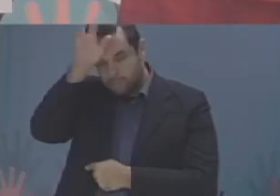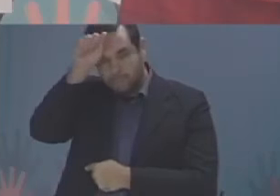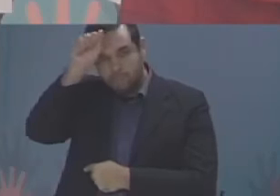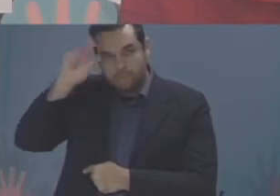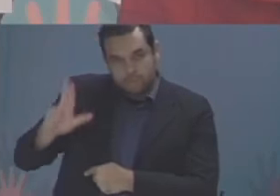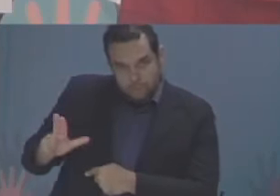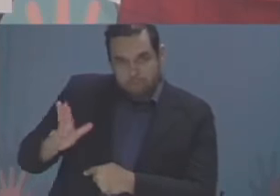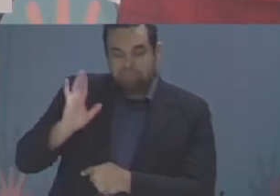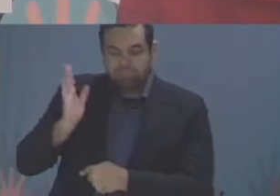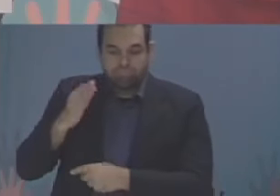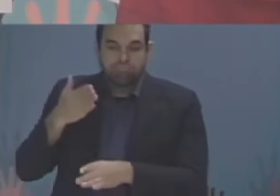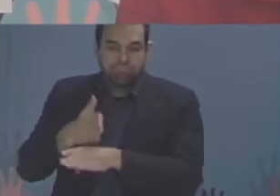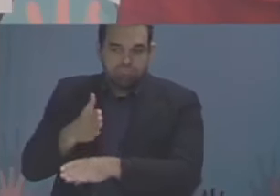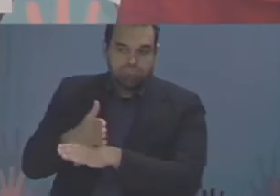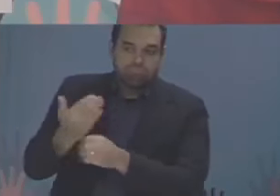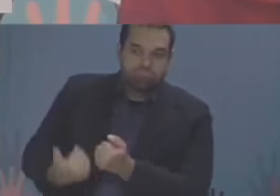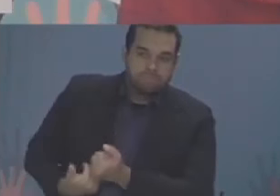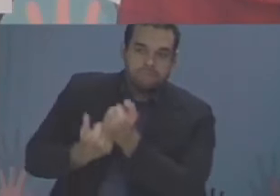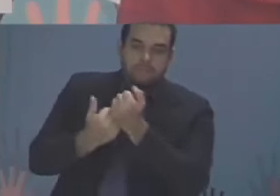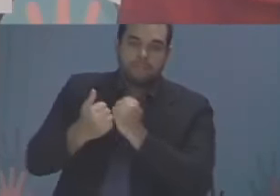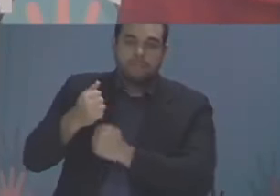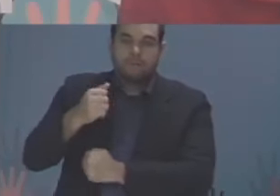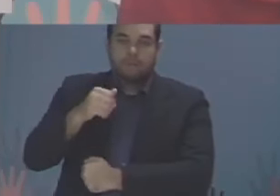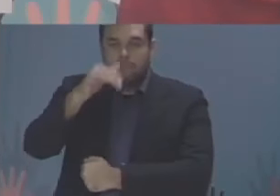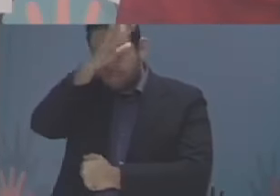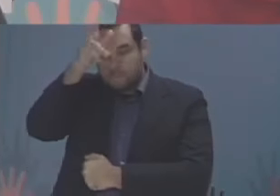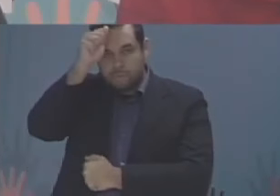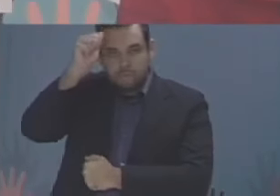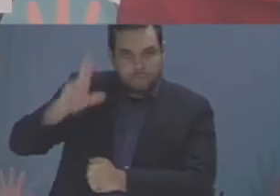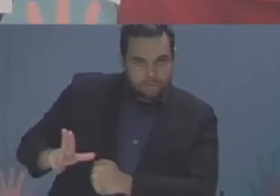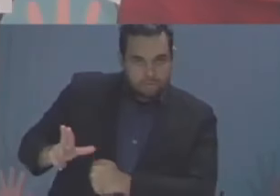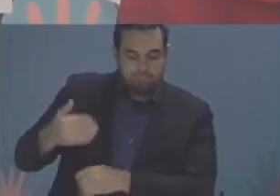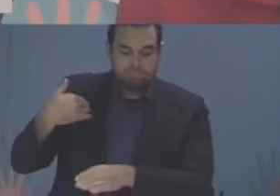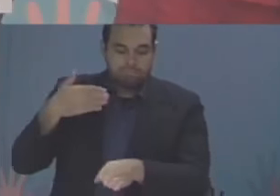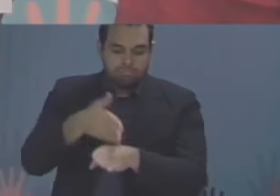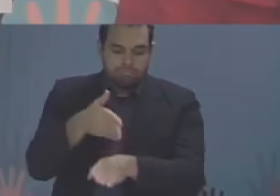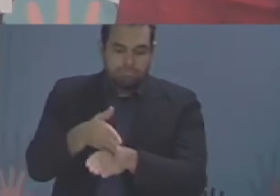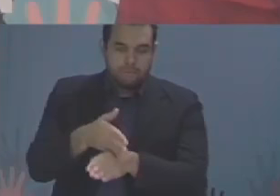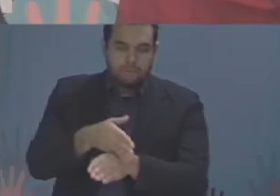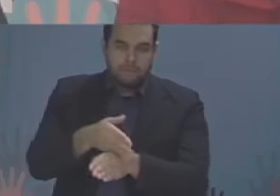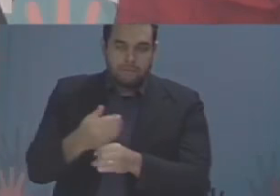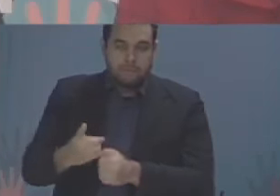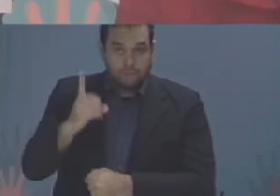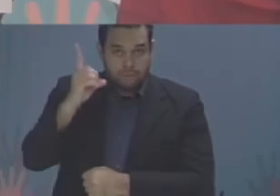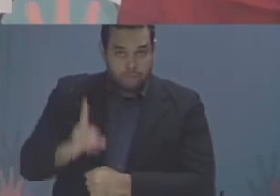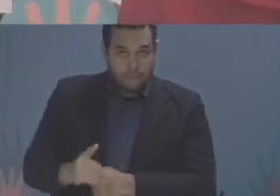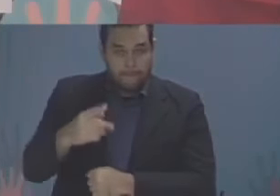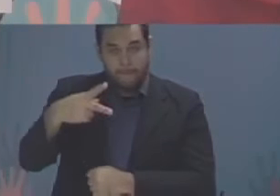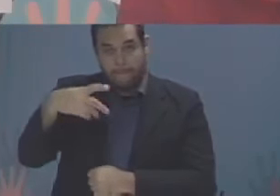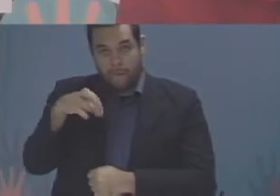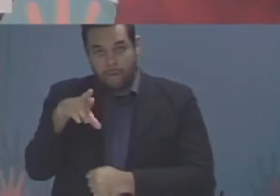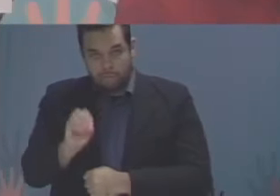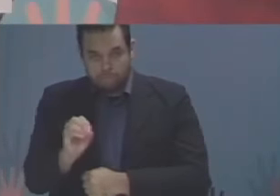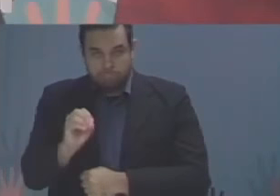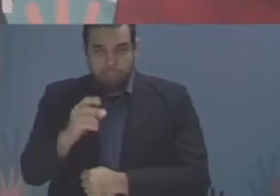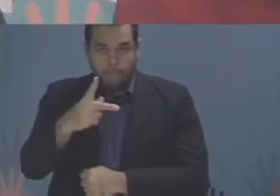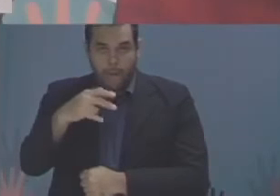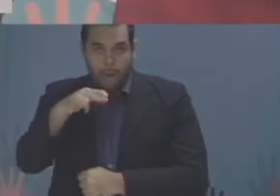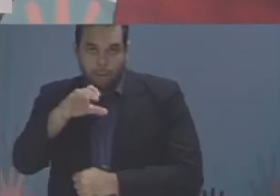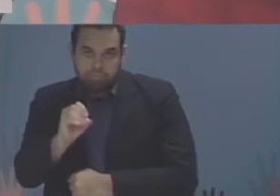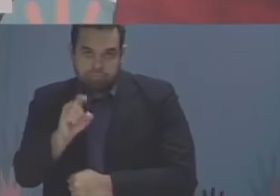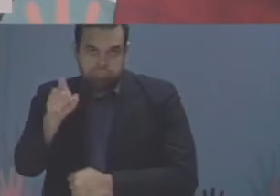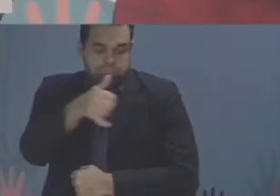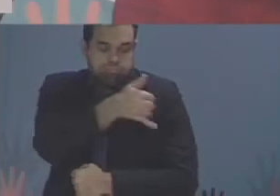de Mato Grosso do Sul. Também compondo a nossa diretoria está o Pedro Paulo Bicalho, do Rio de Janeiro, que é uma